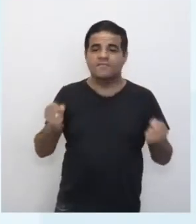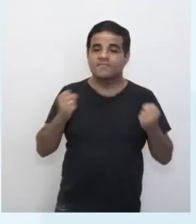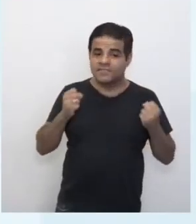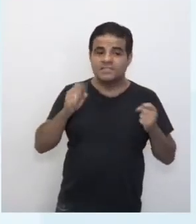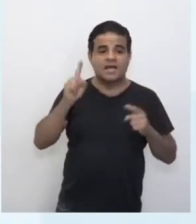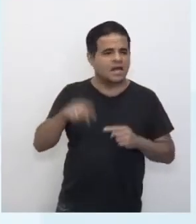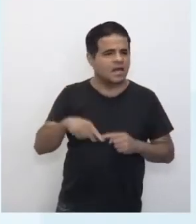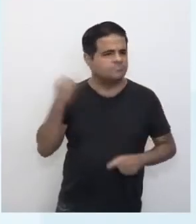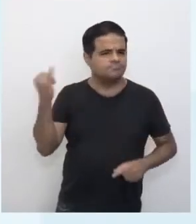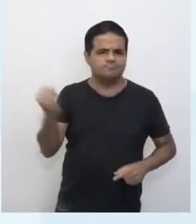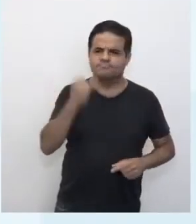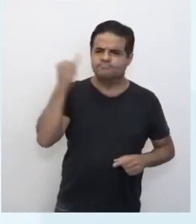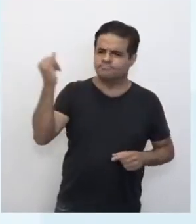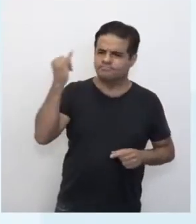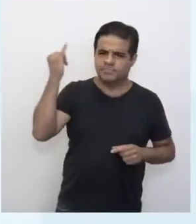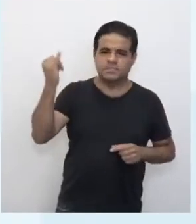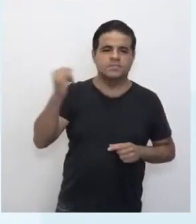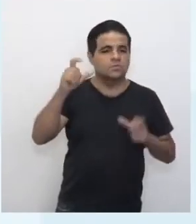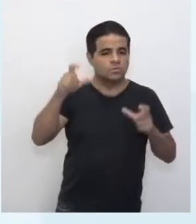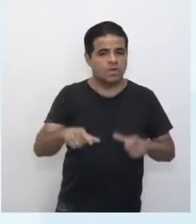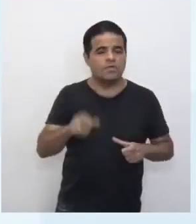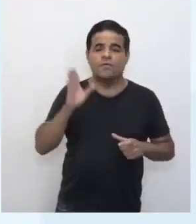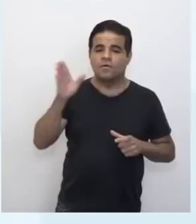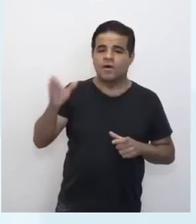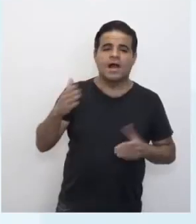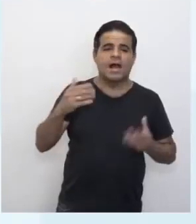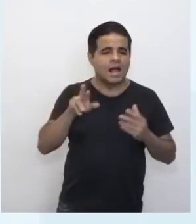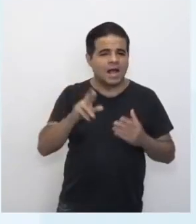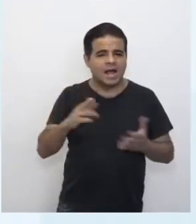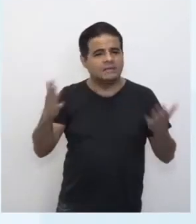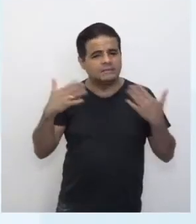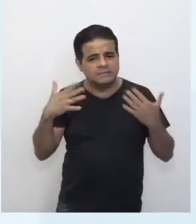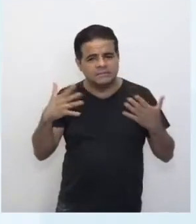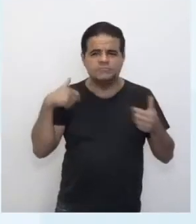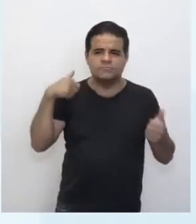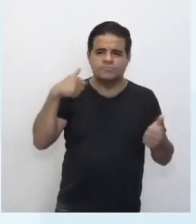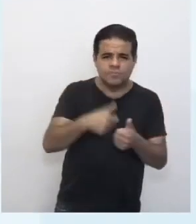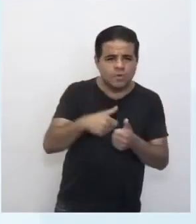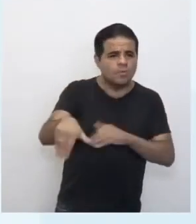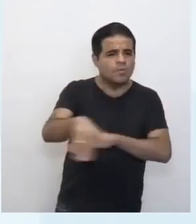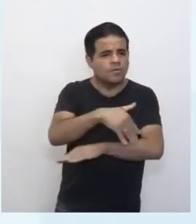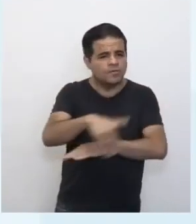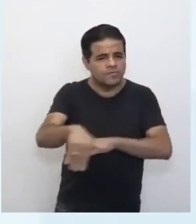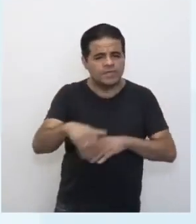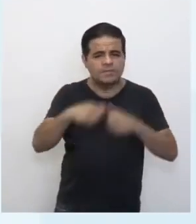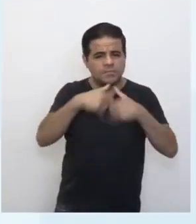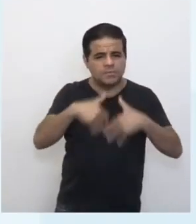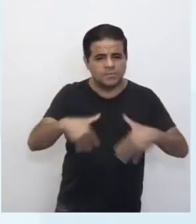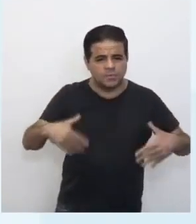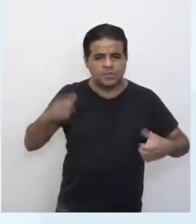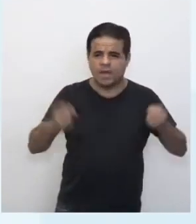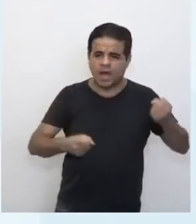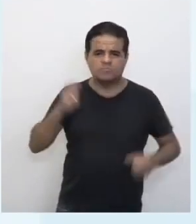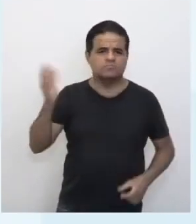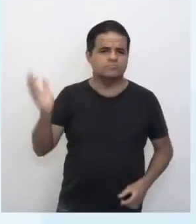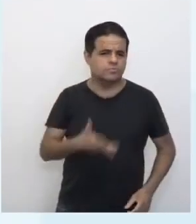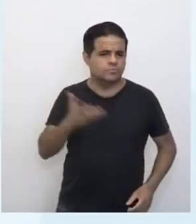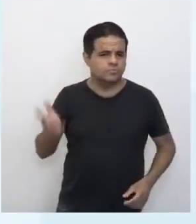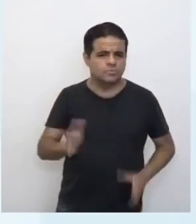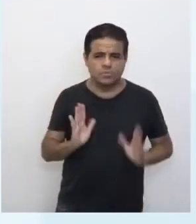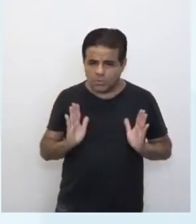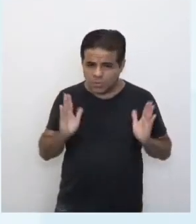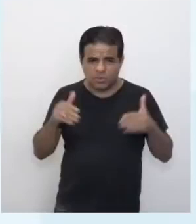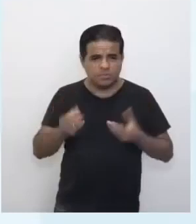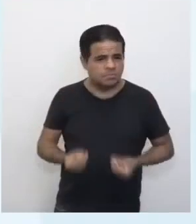é muito importante. Se o local for ao ar livre e próximo de avenidas e de grande fluxo de tráfego de automóvel, a concentração